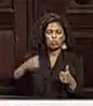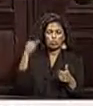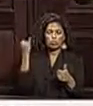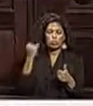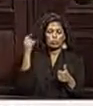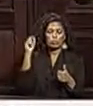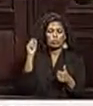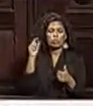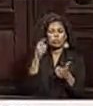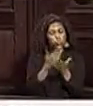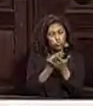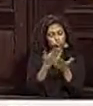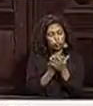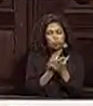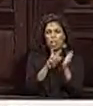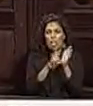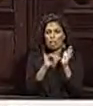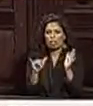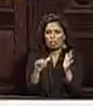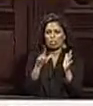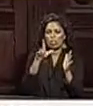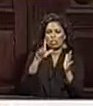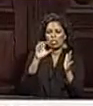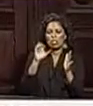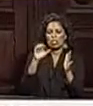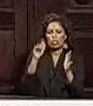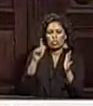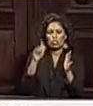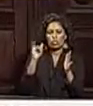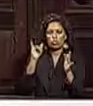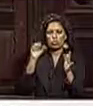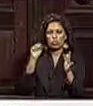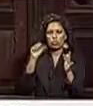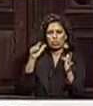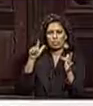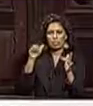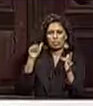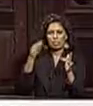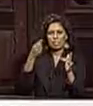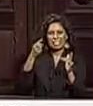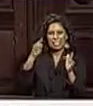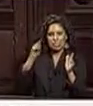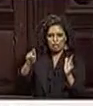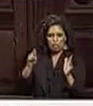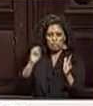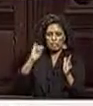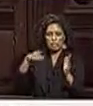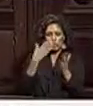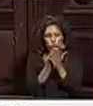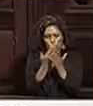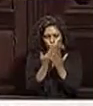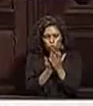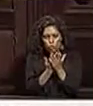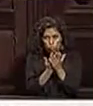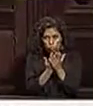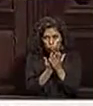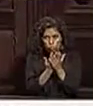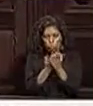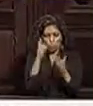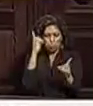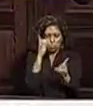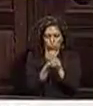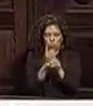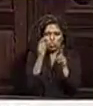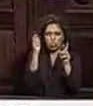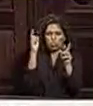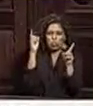legislação que acabe de vez exatamente esse tipo de iniciativa voltada para